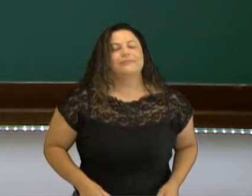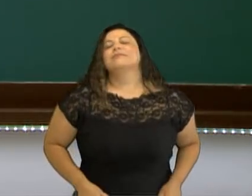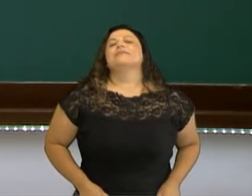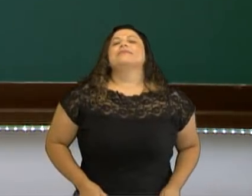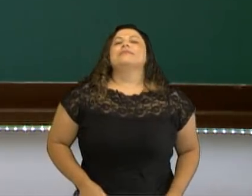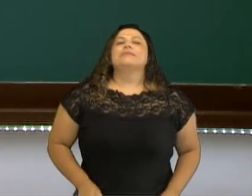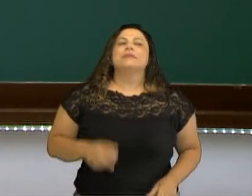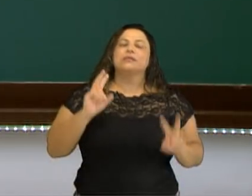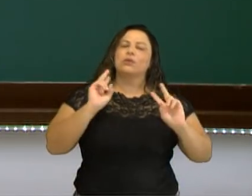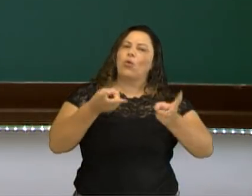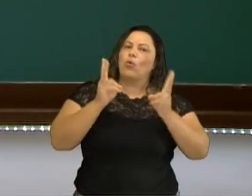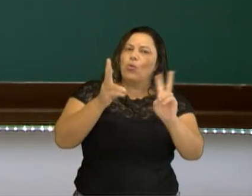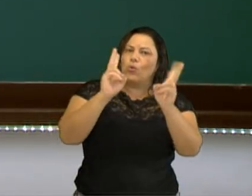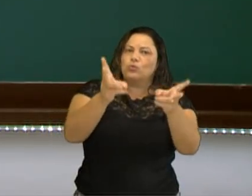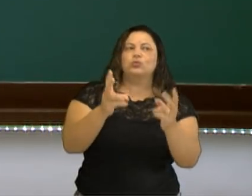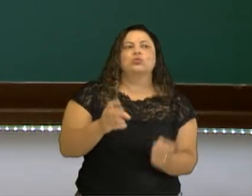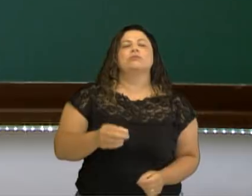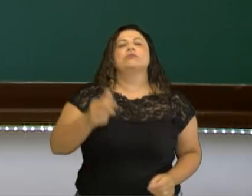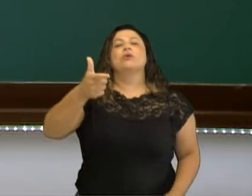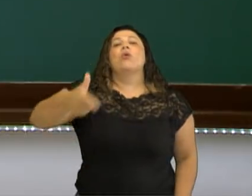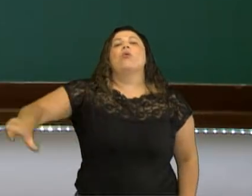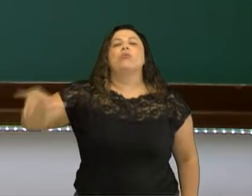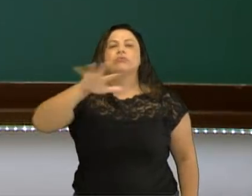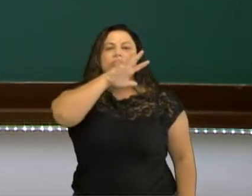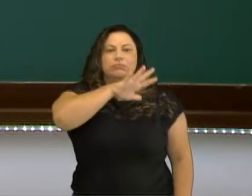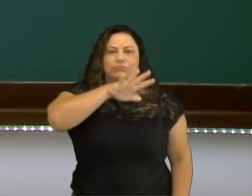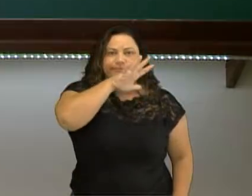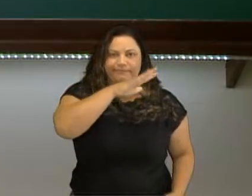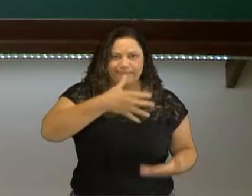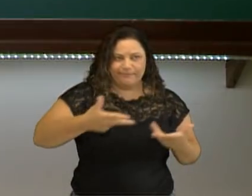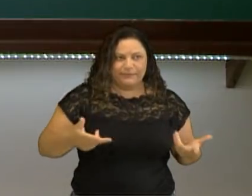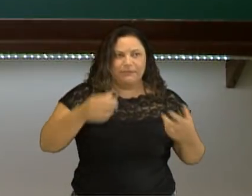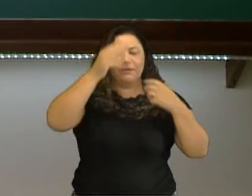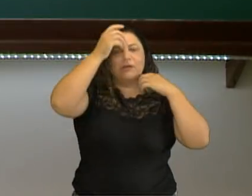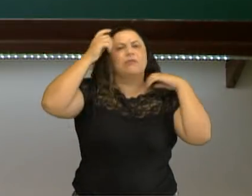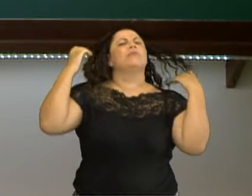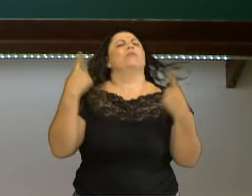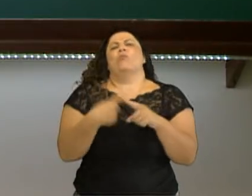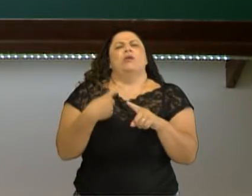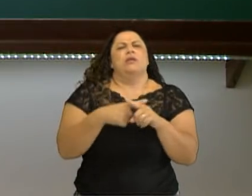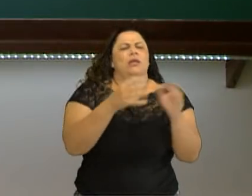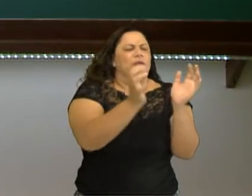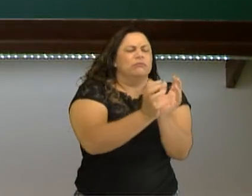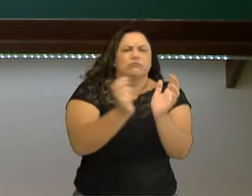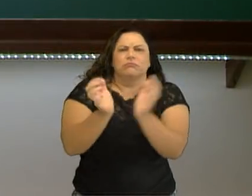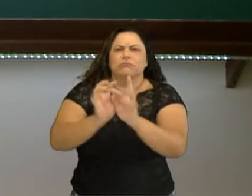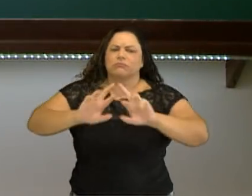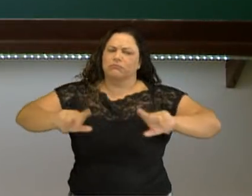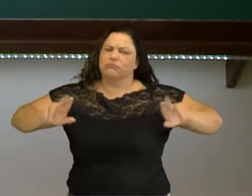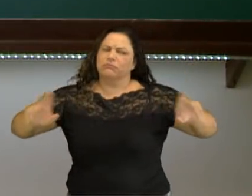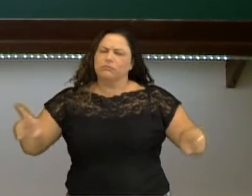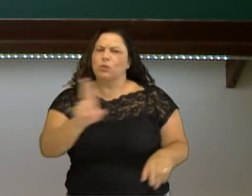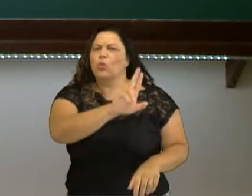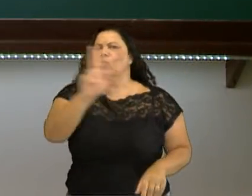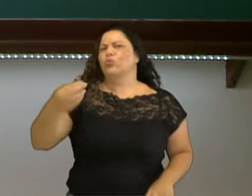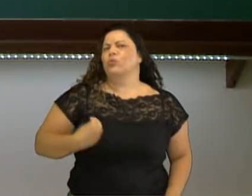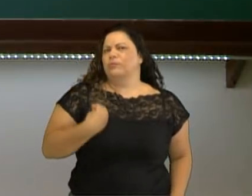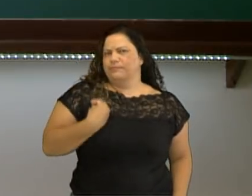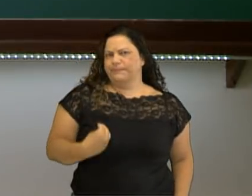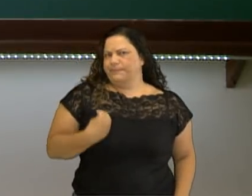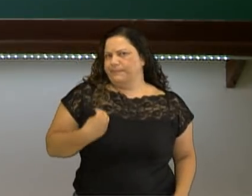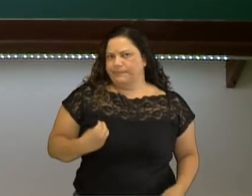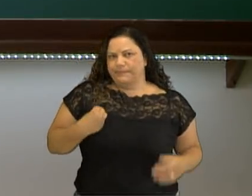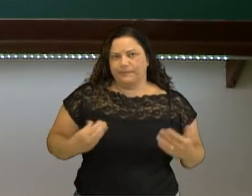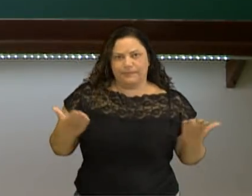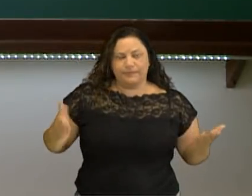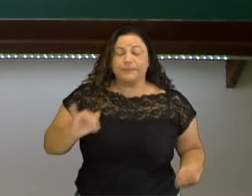Continuando, falando agora de um outro animalzinho. Por que a gente tem que separar e dar esses nomes para os seres vivos?